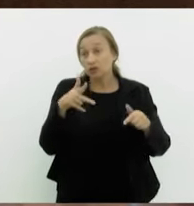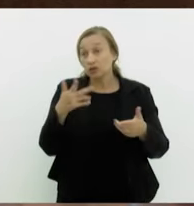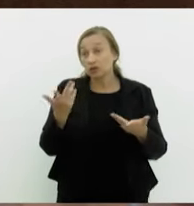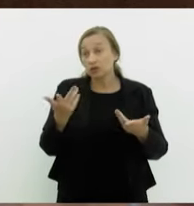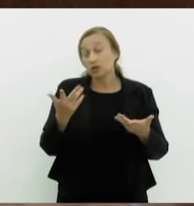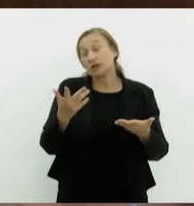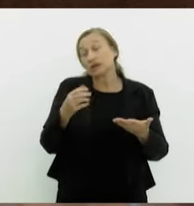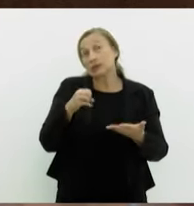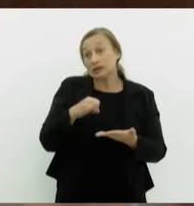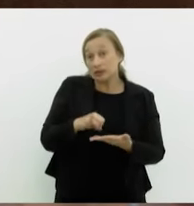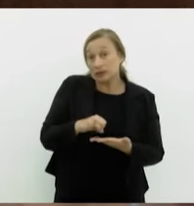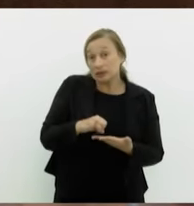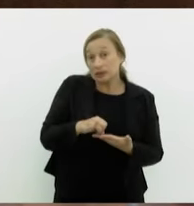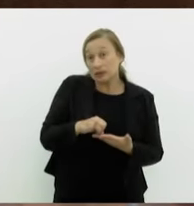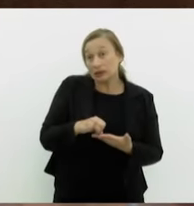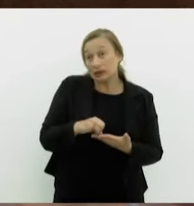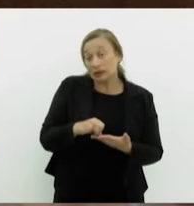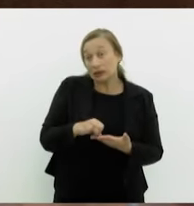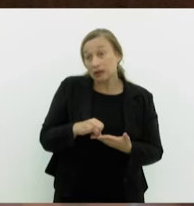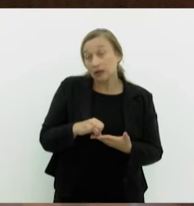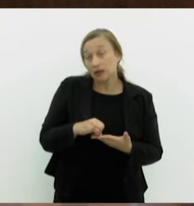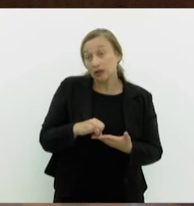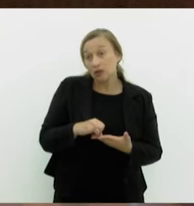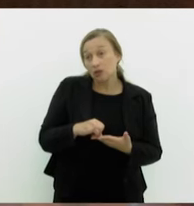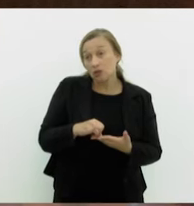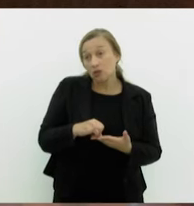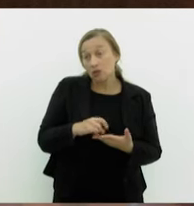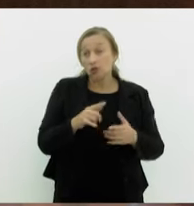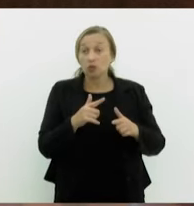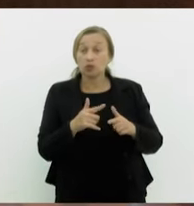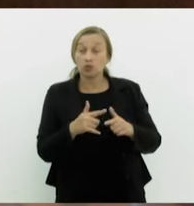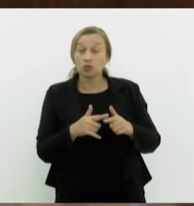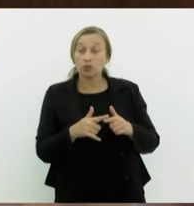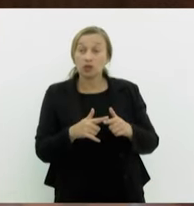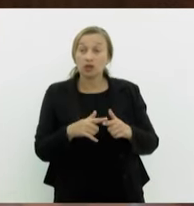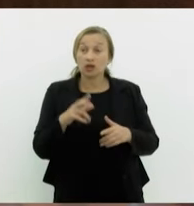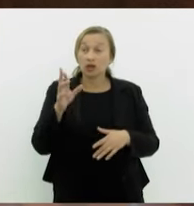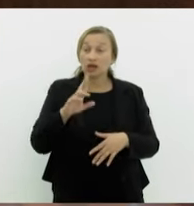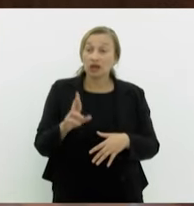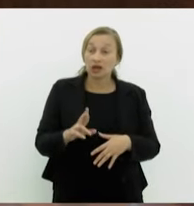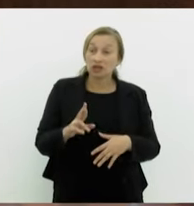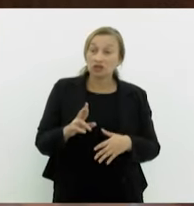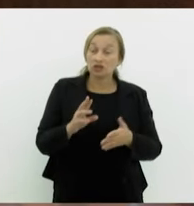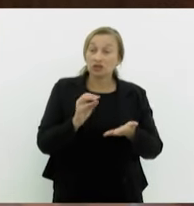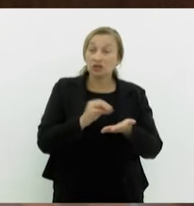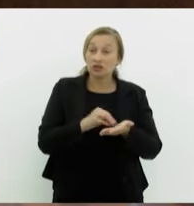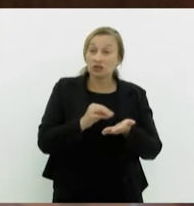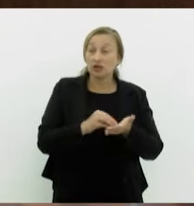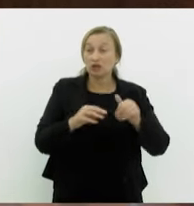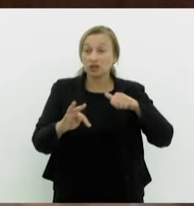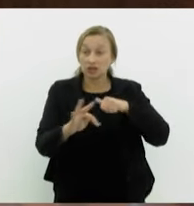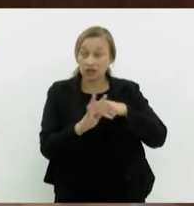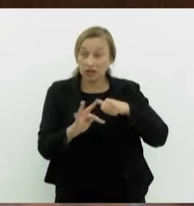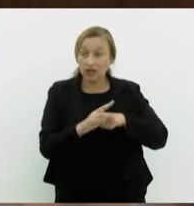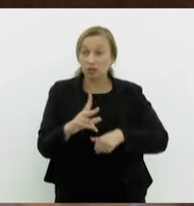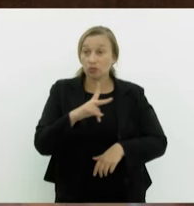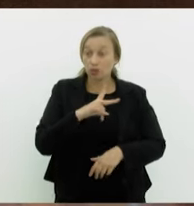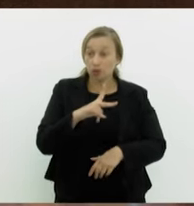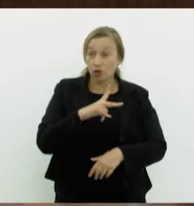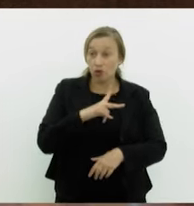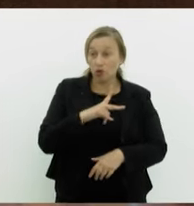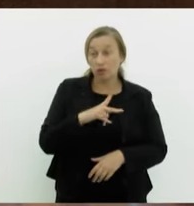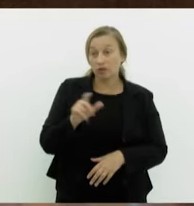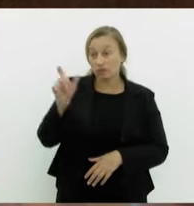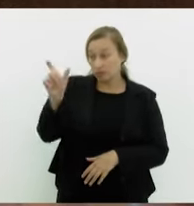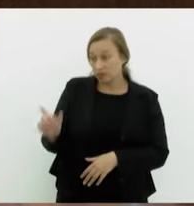de alguma maneira for, é acarretada em razão de insuficiência técnica promovida pelo próprio usuário.